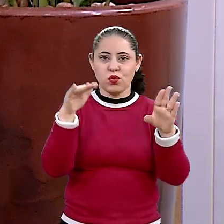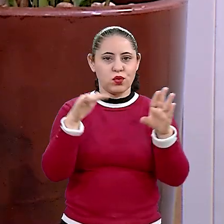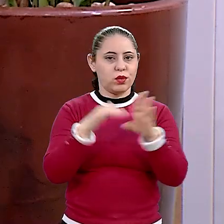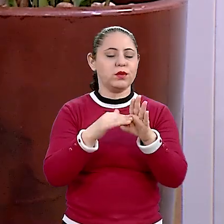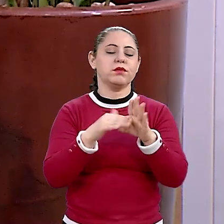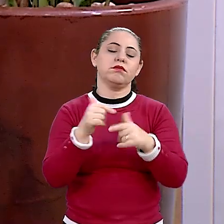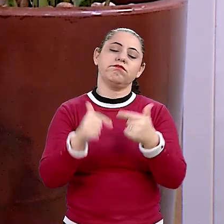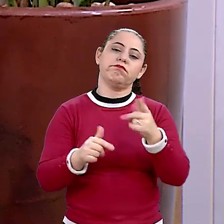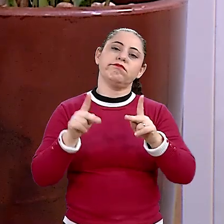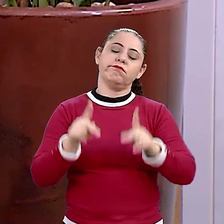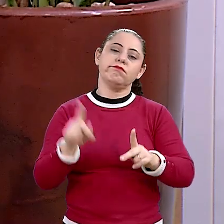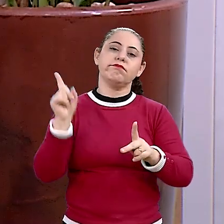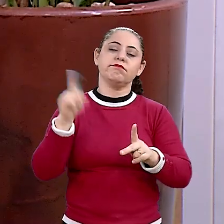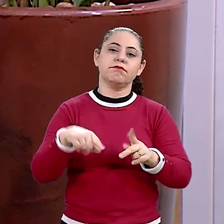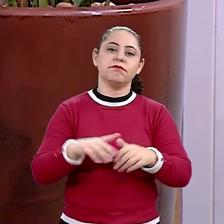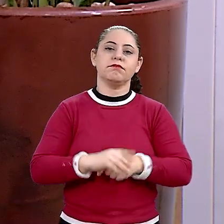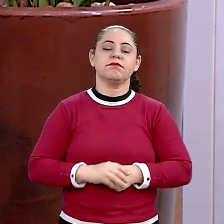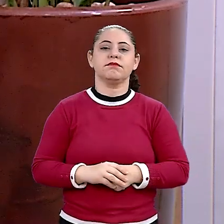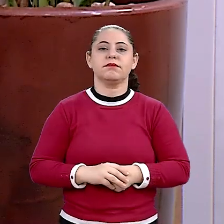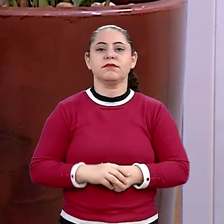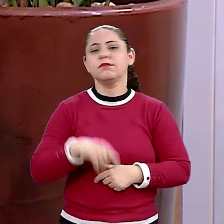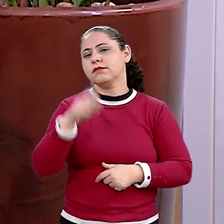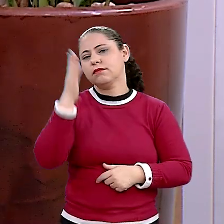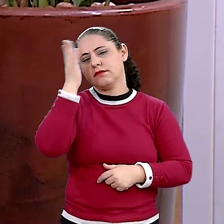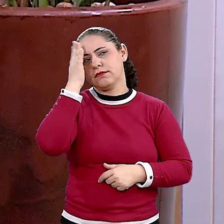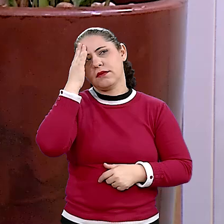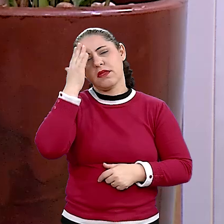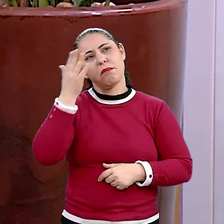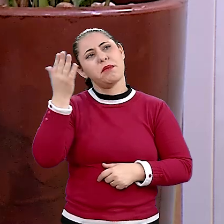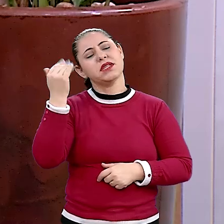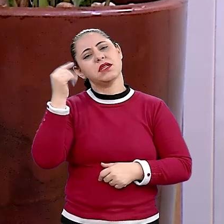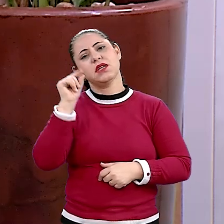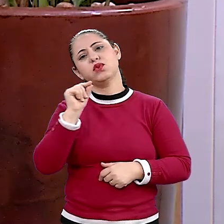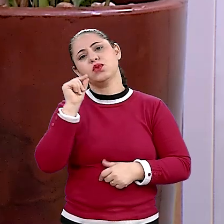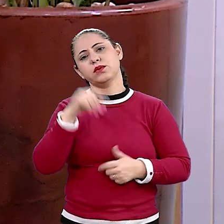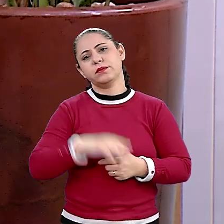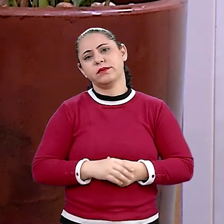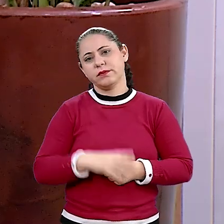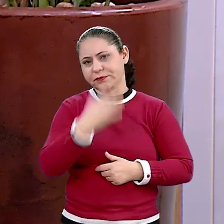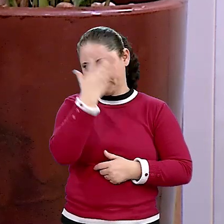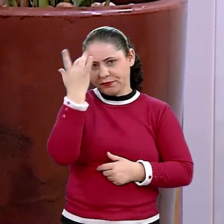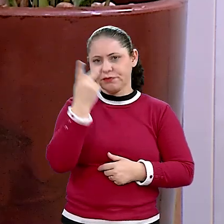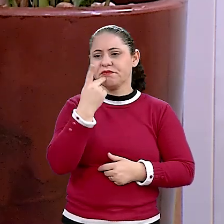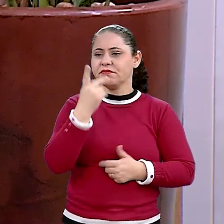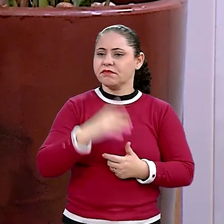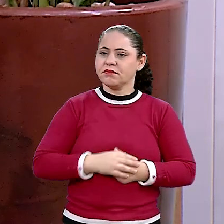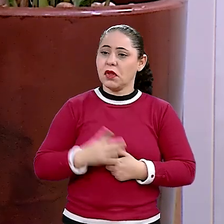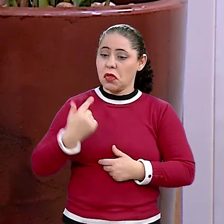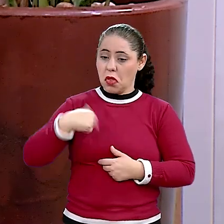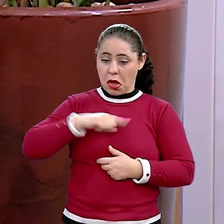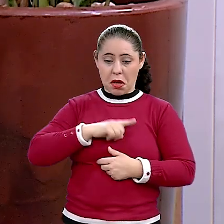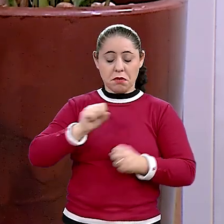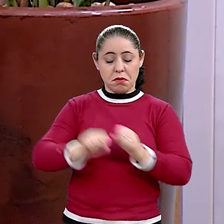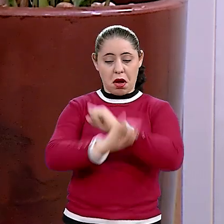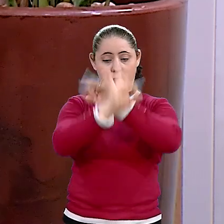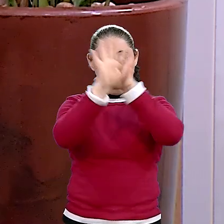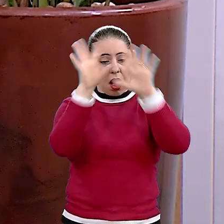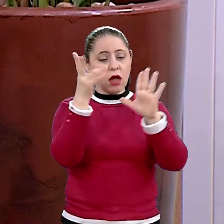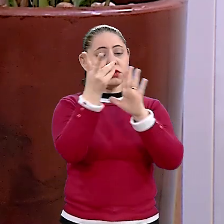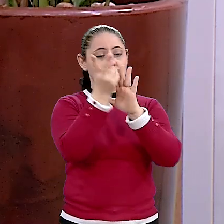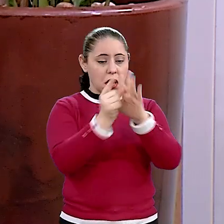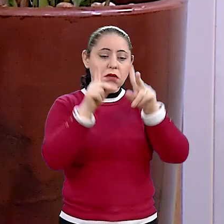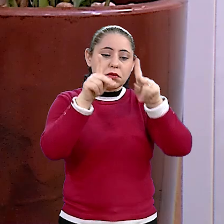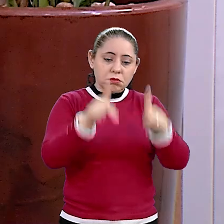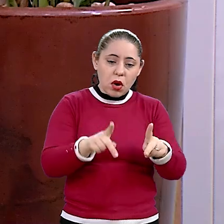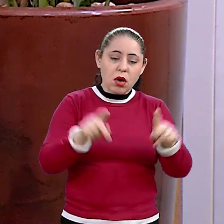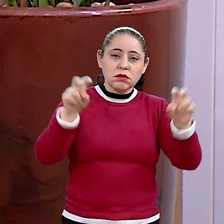pública é transparência. Você sabe que no passado as pessoas falavam que a gente precisa de transparência nas contas públicas, a gente